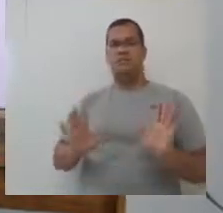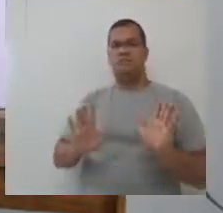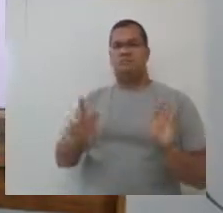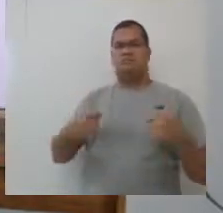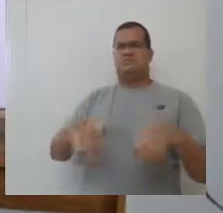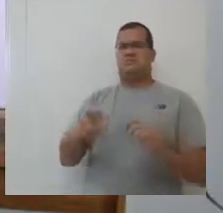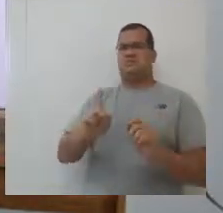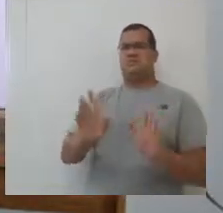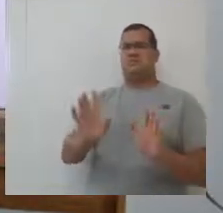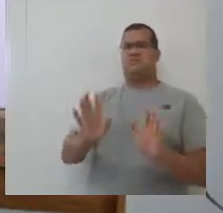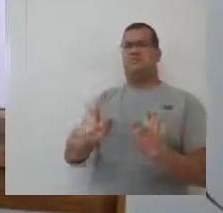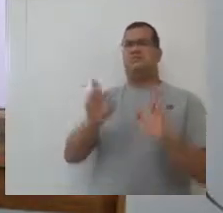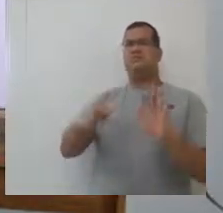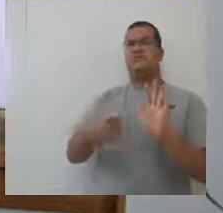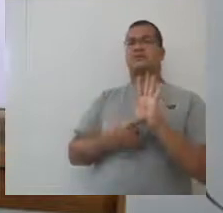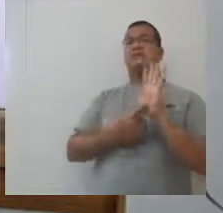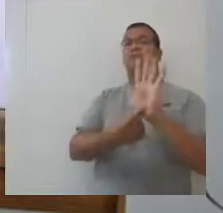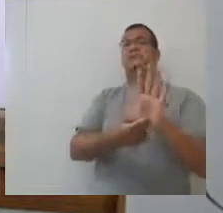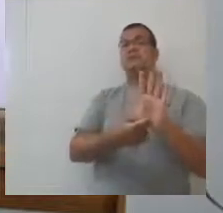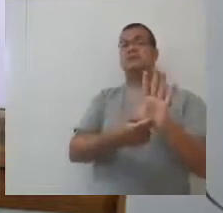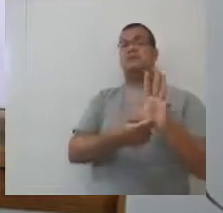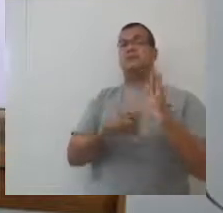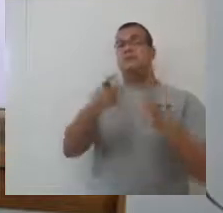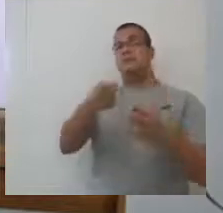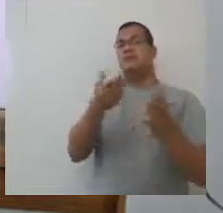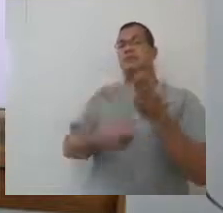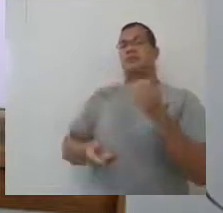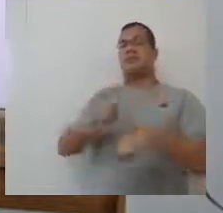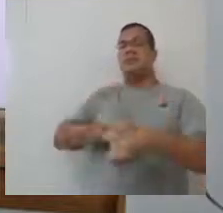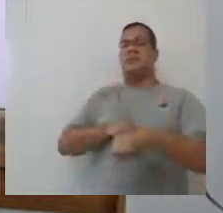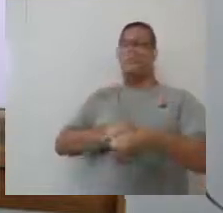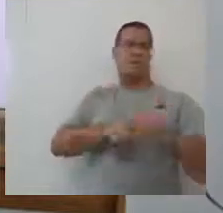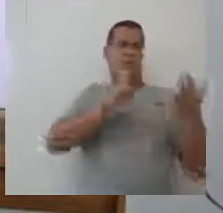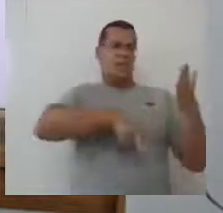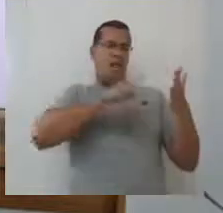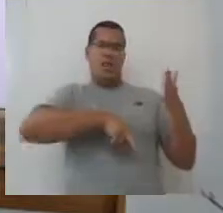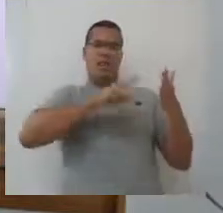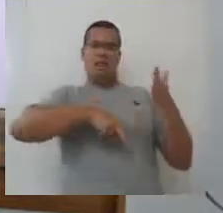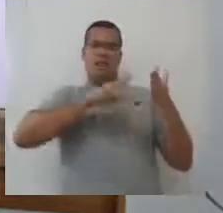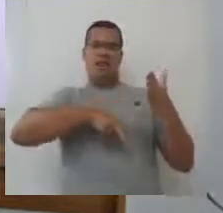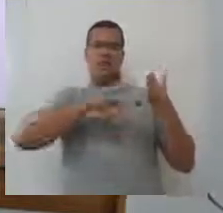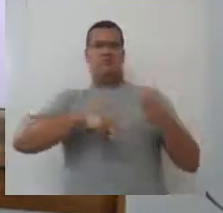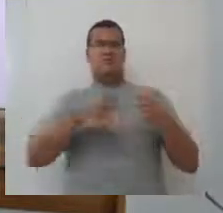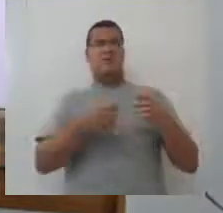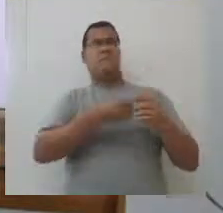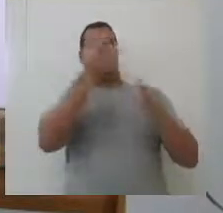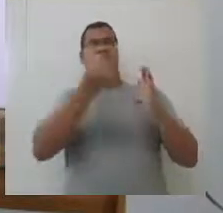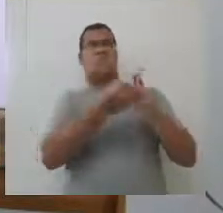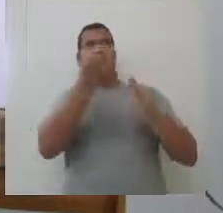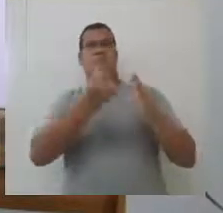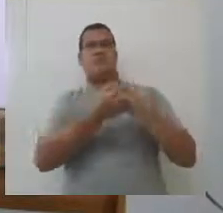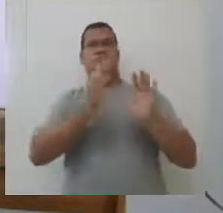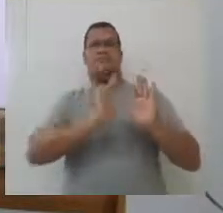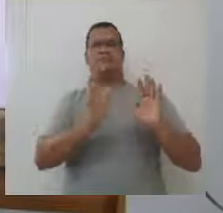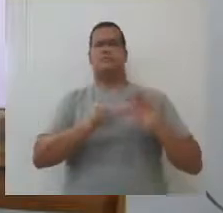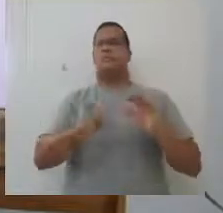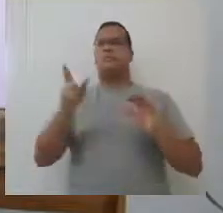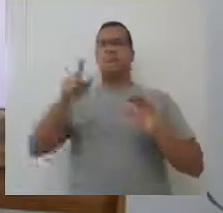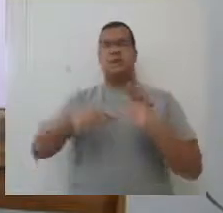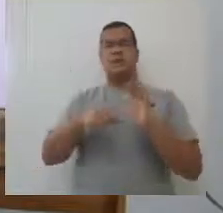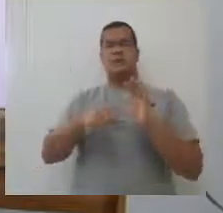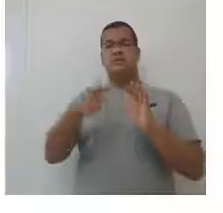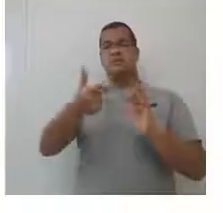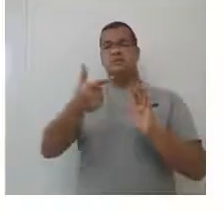falar, não. Eu estou demonstrando na prática. Para tu não perder tempo, tá lendo vários livros de segunda... várias questões. Não, toda conta de segunda lei é isso